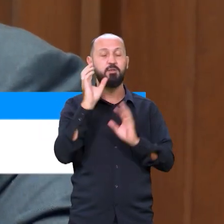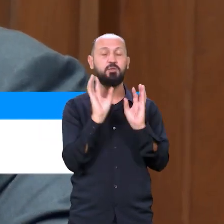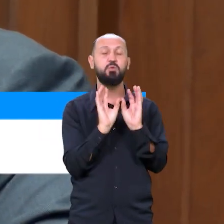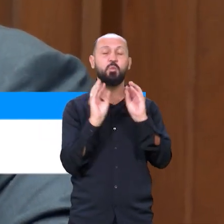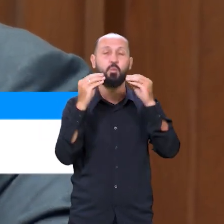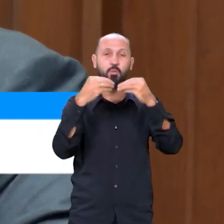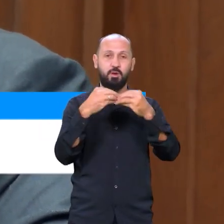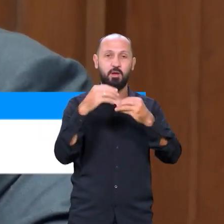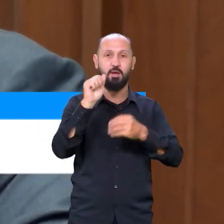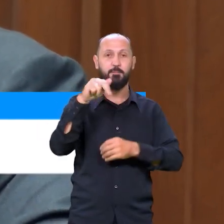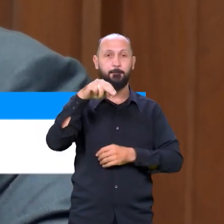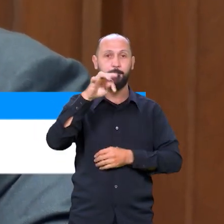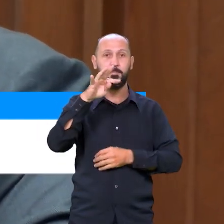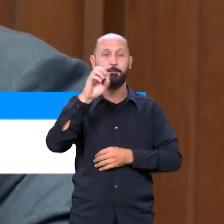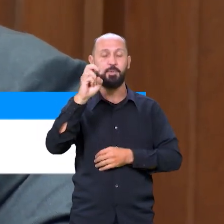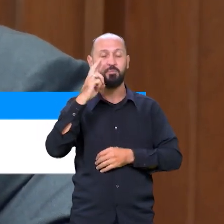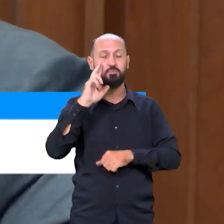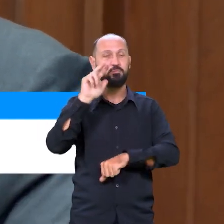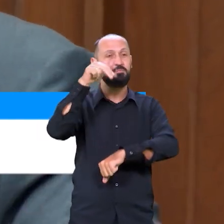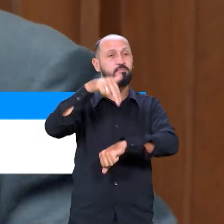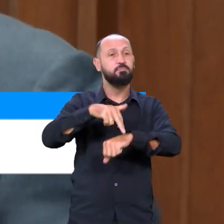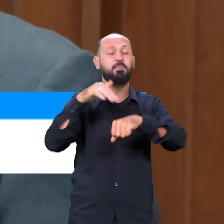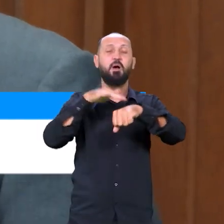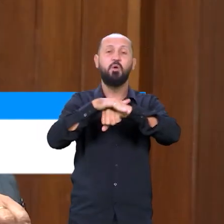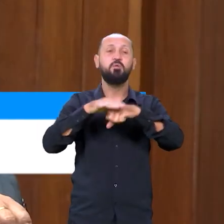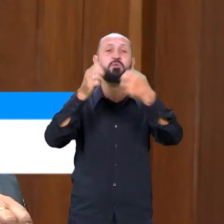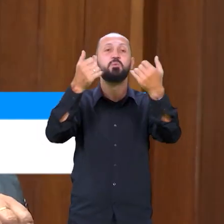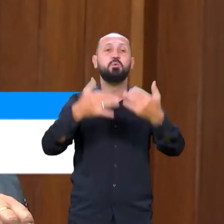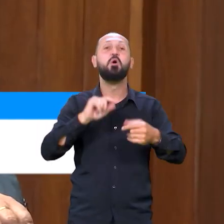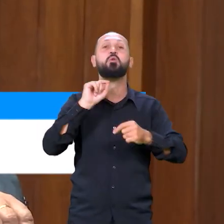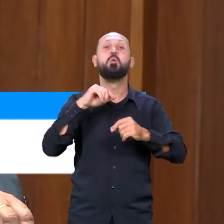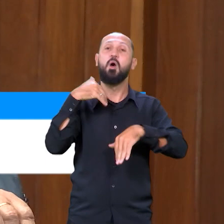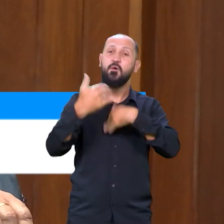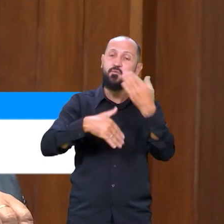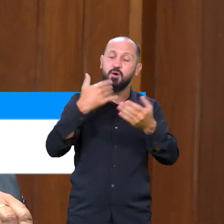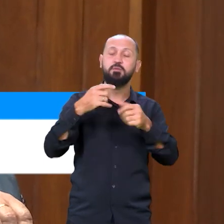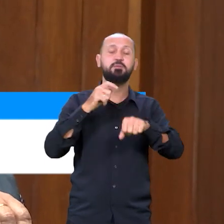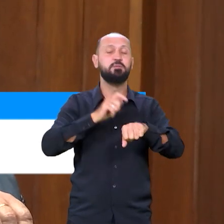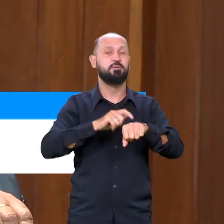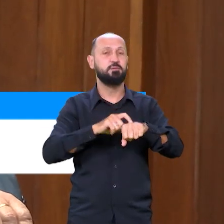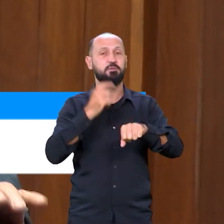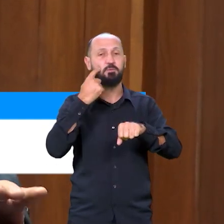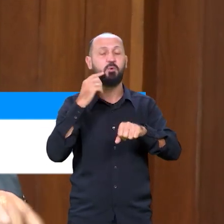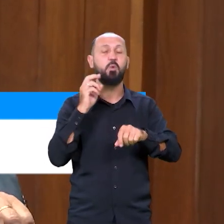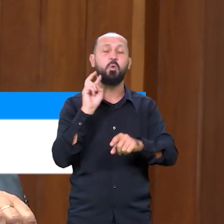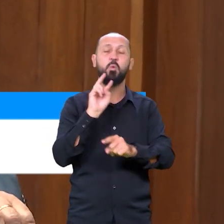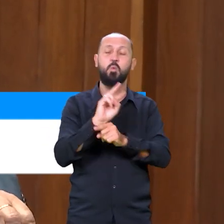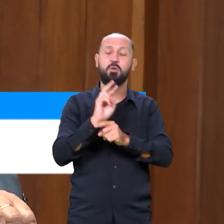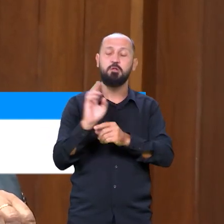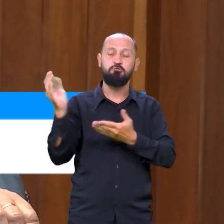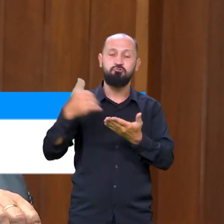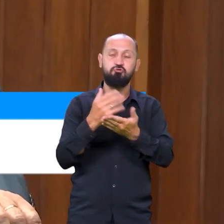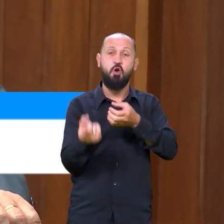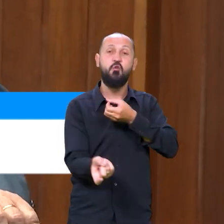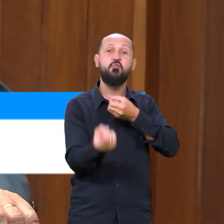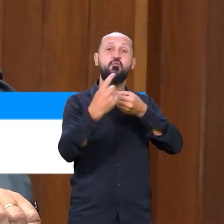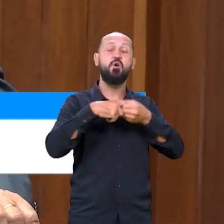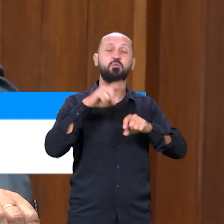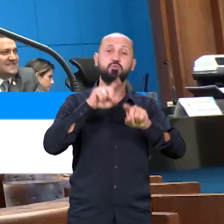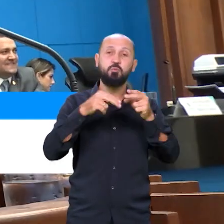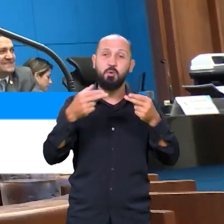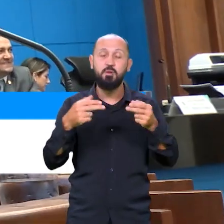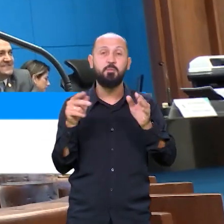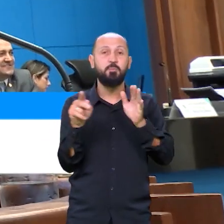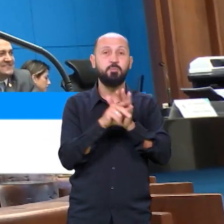engenheiro agrônomo Hamilton Rondon fez uso da tribuna para falar sobre os avanços no procedimento da logística